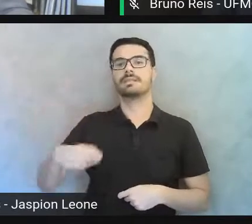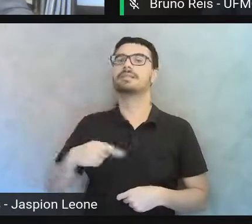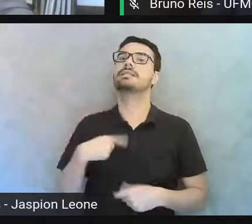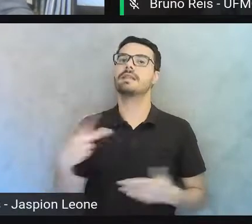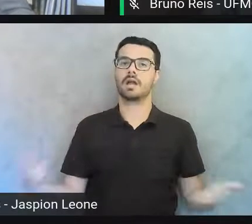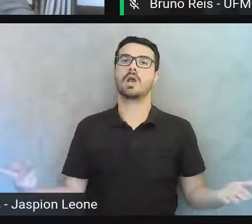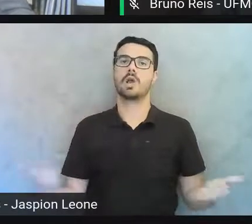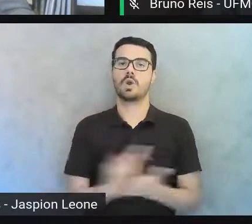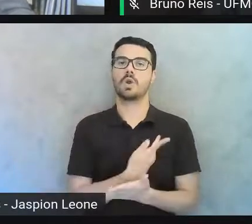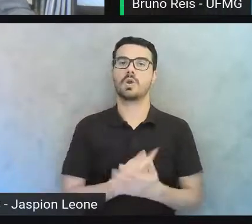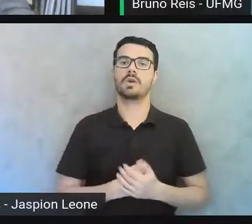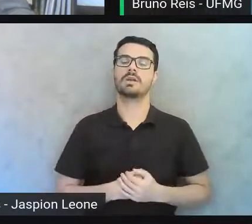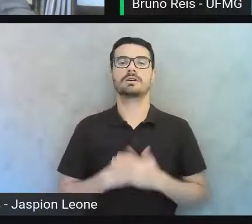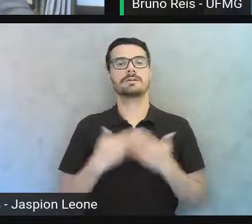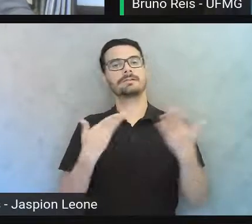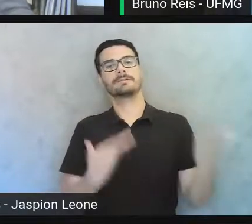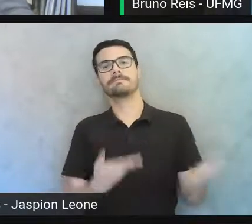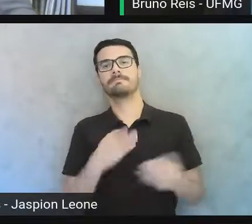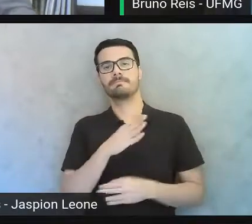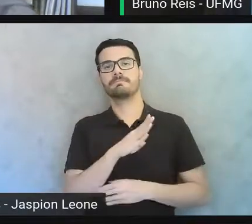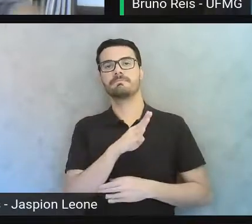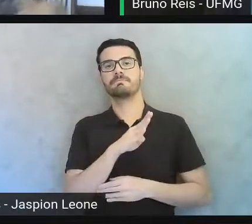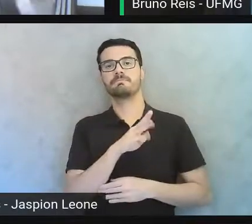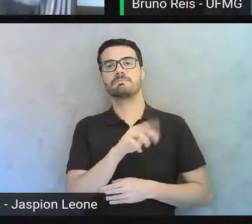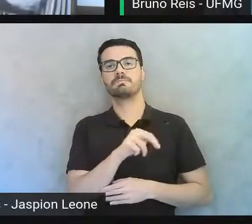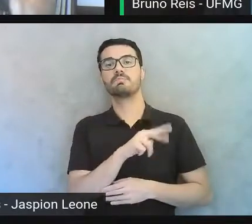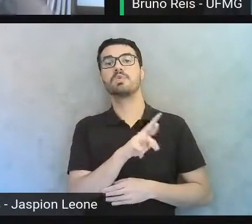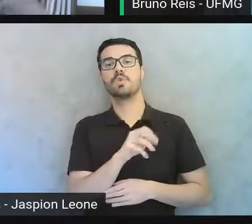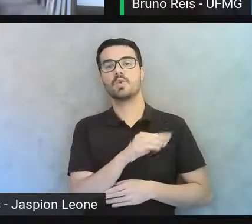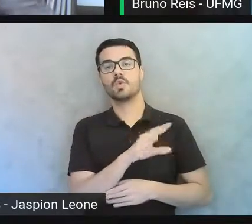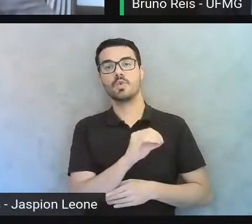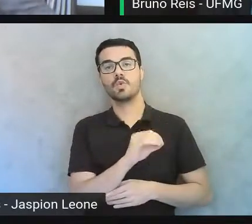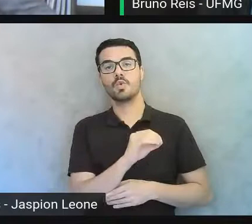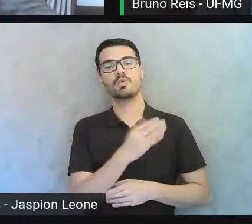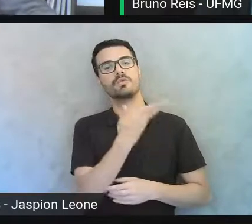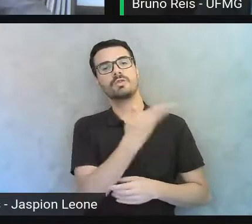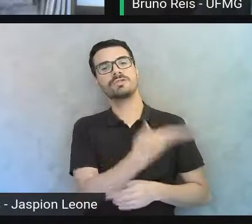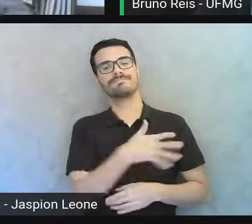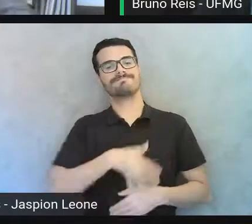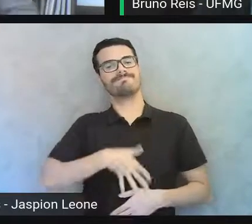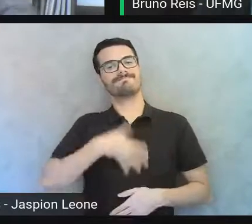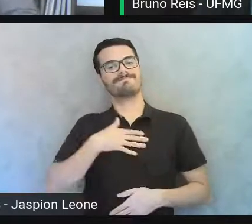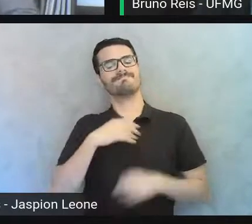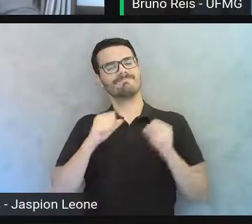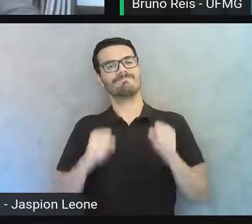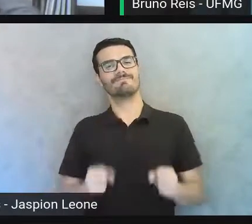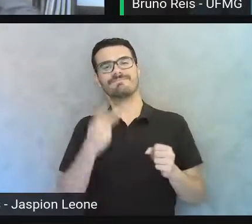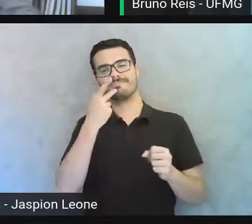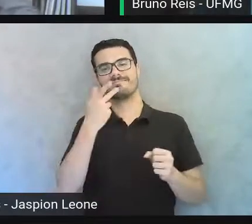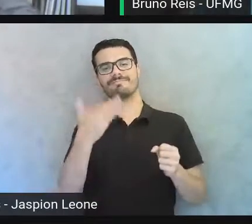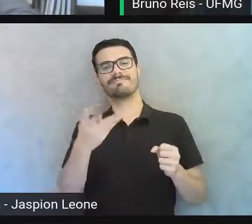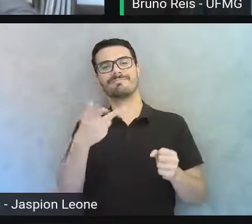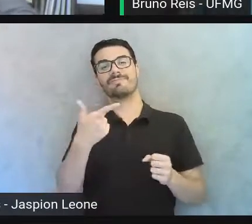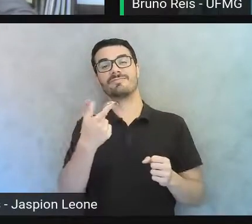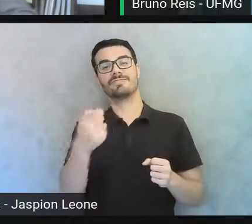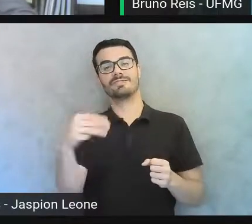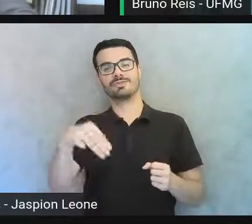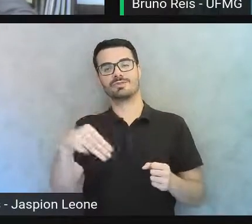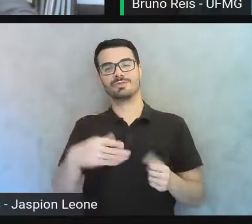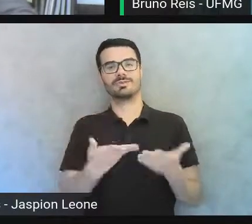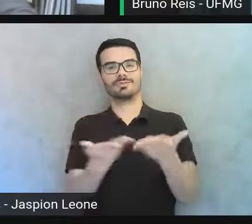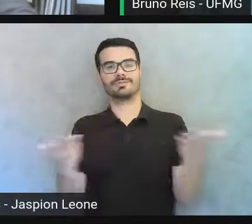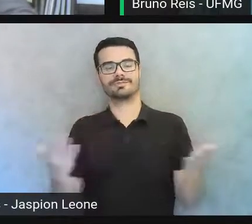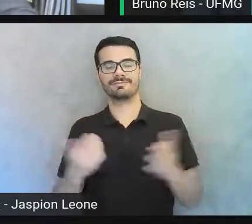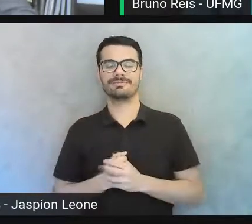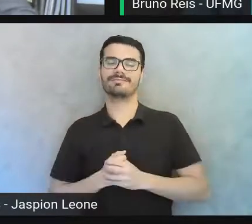feitos. Dr. Bruno Reis, com muita alegria, a palavra é sua por 20 minutos. Bom,